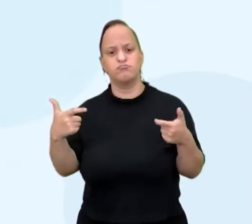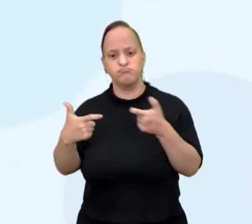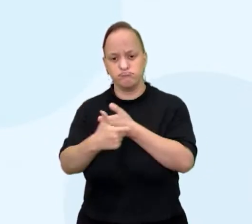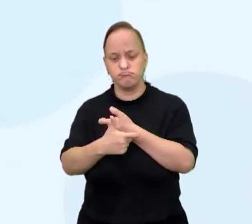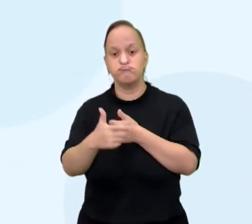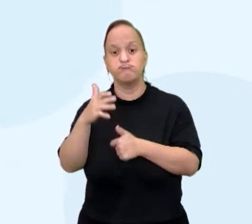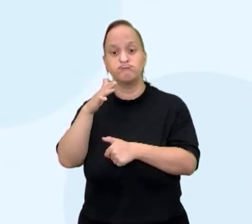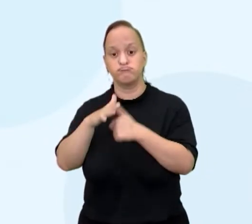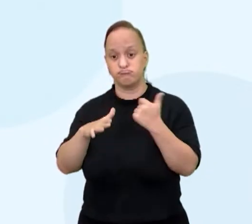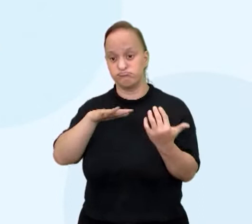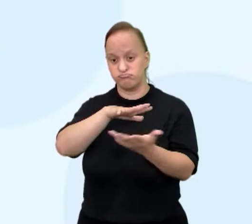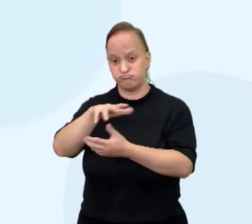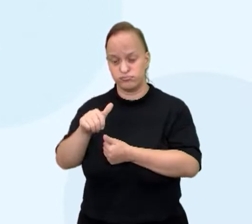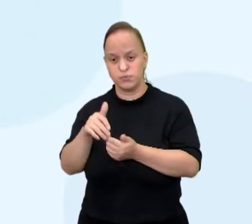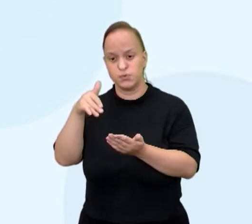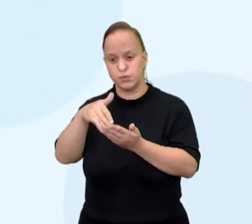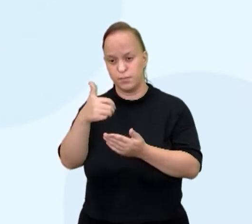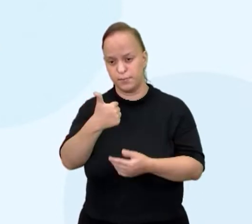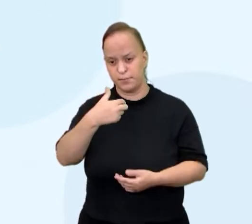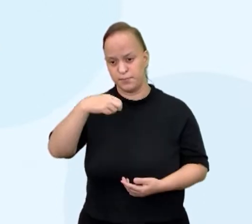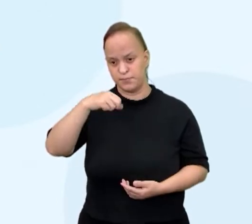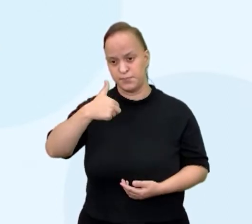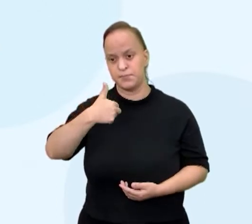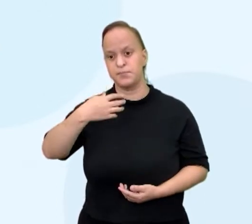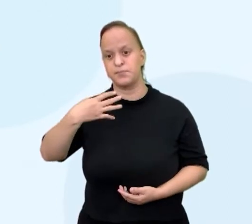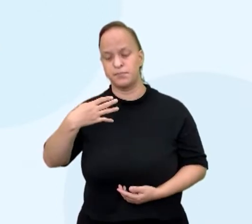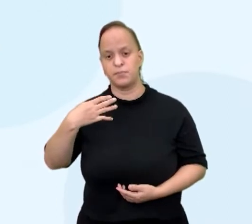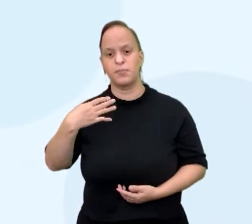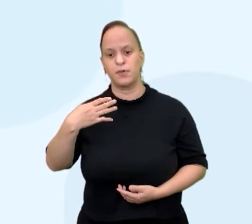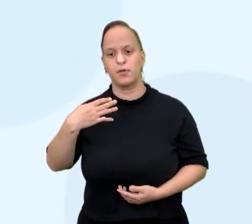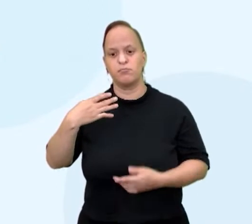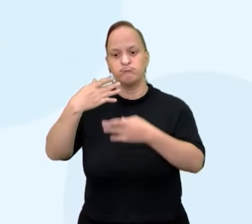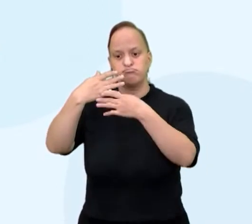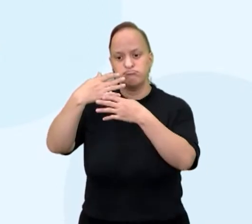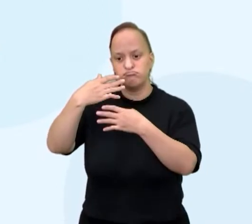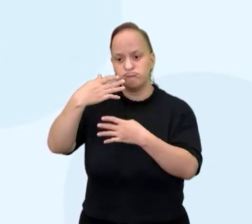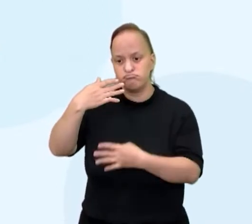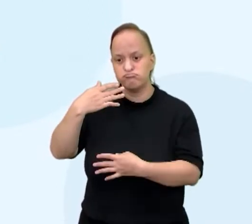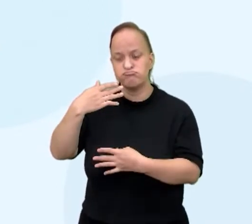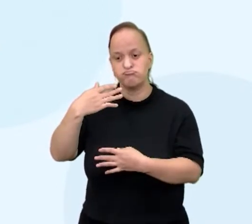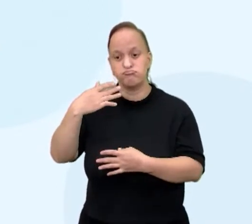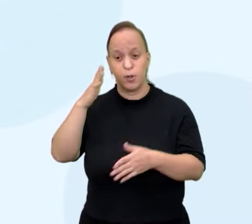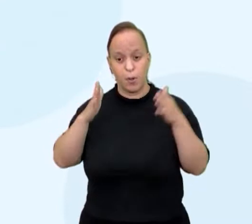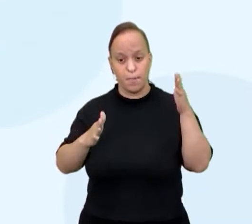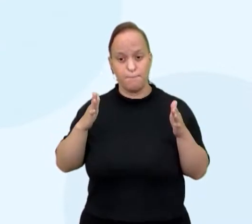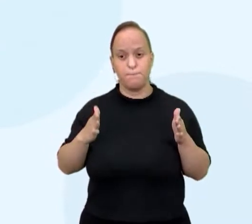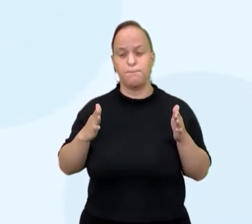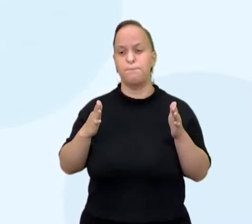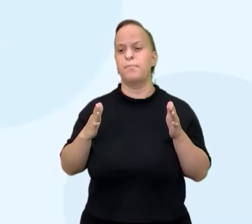1914. Bem, avançando mais um pouco, indo lá para baixo, é considerada uma era de ouro da